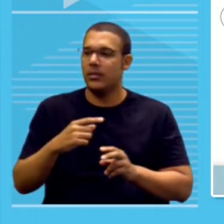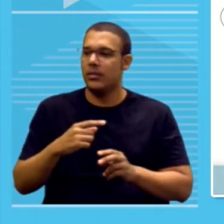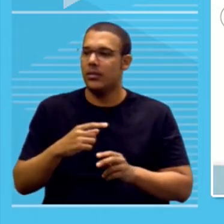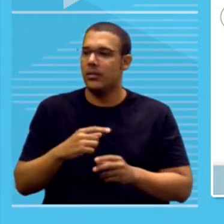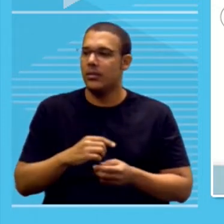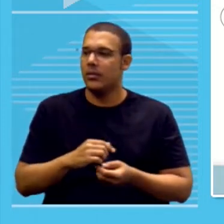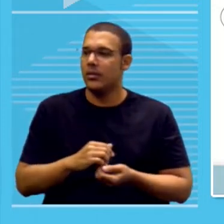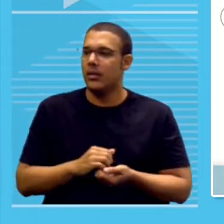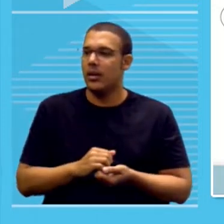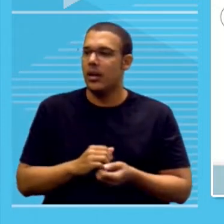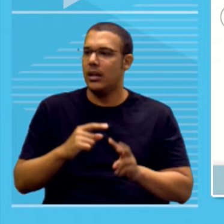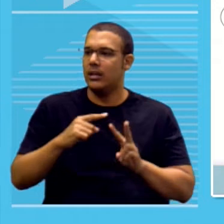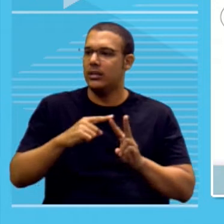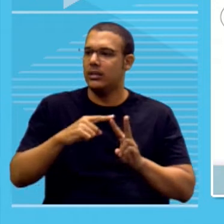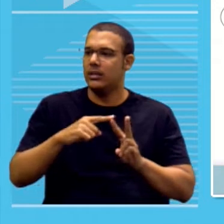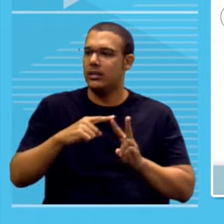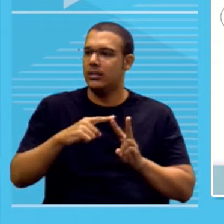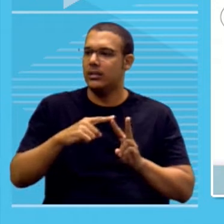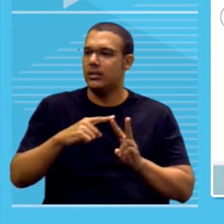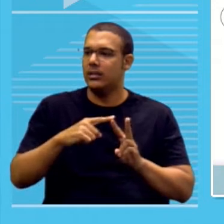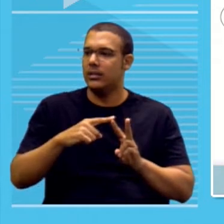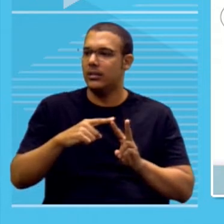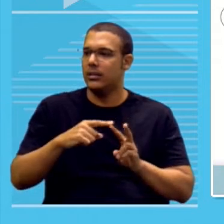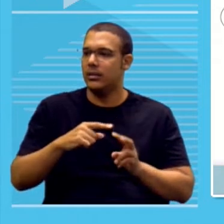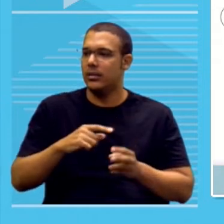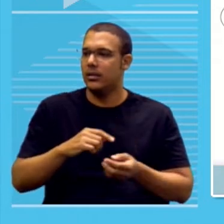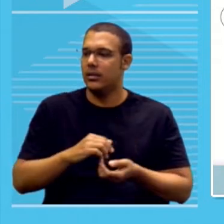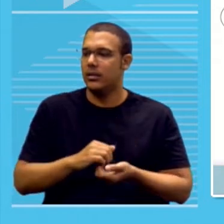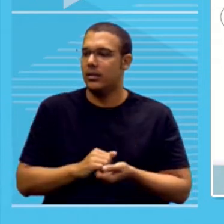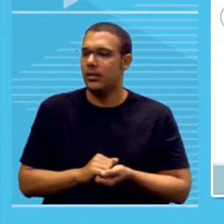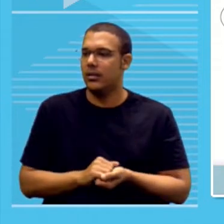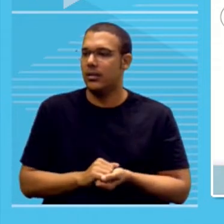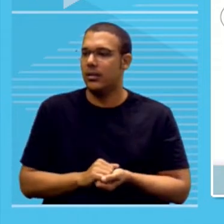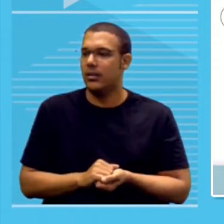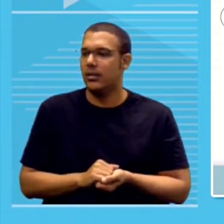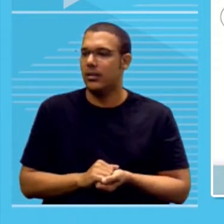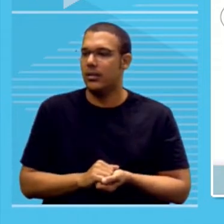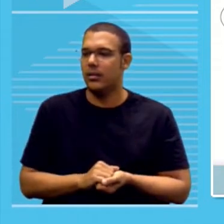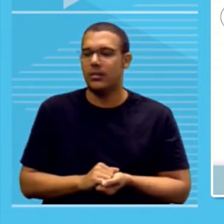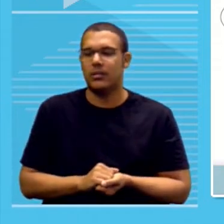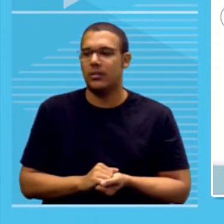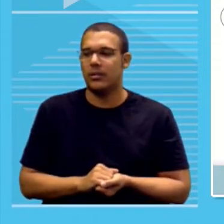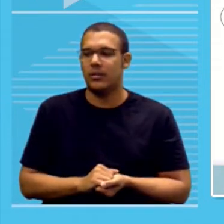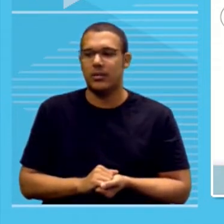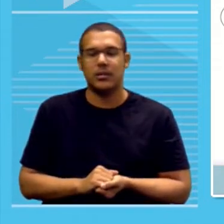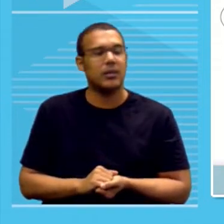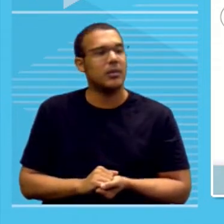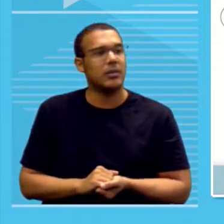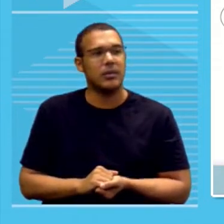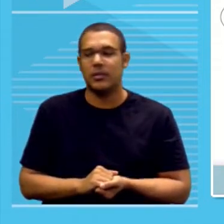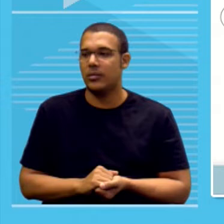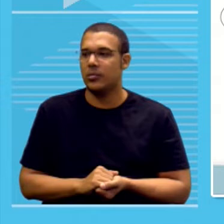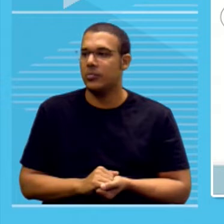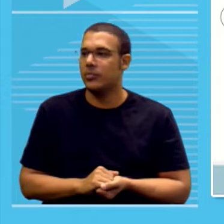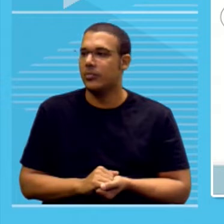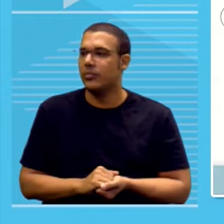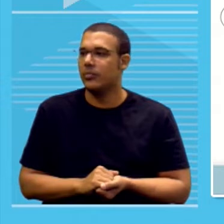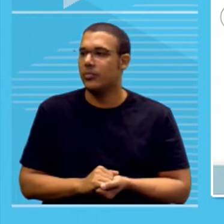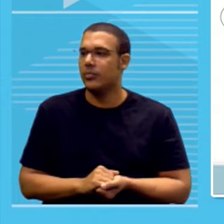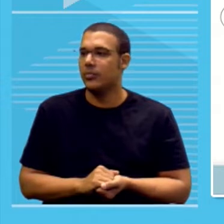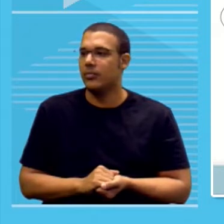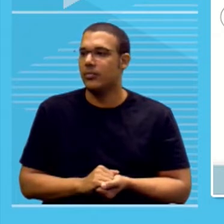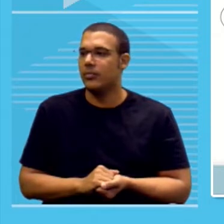soluções sério Professor Seríssimo quer ver e na nossa situação aqui se a soma das raízes é menos B